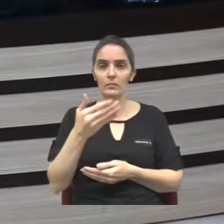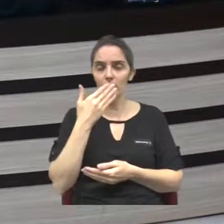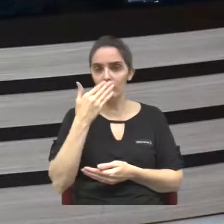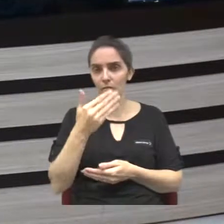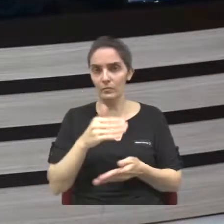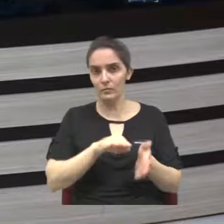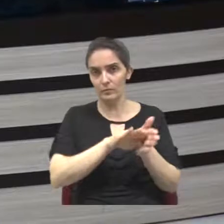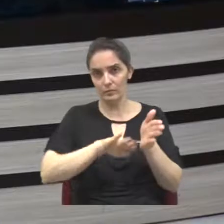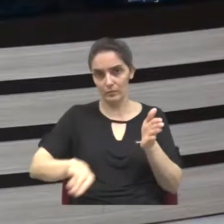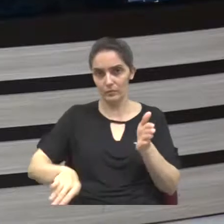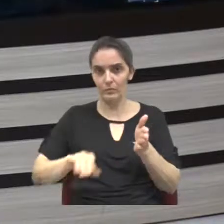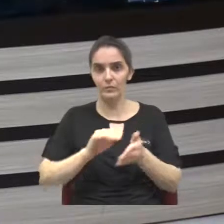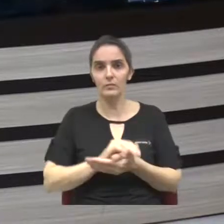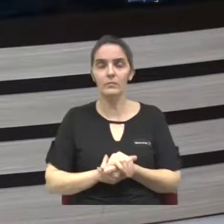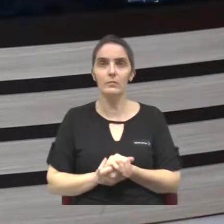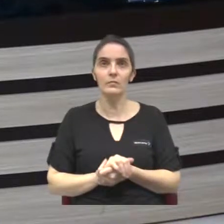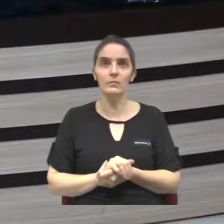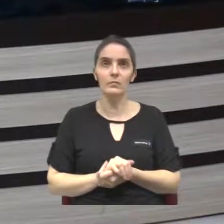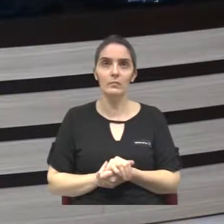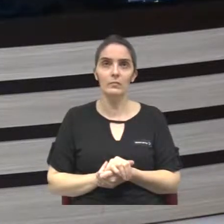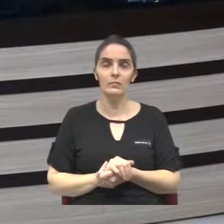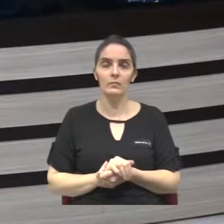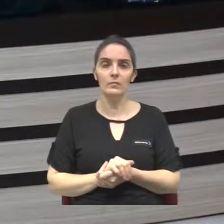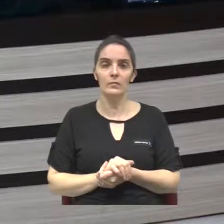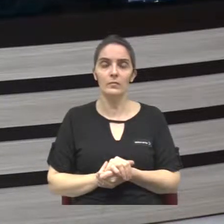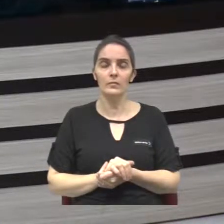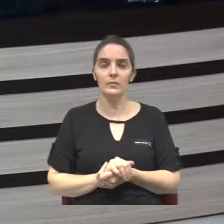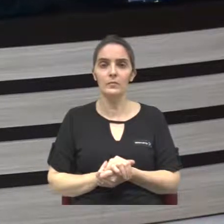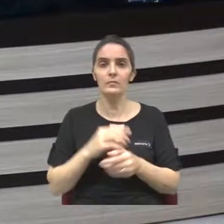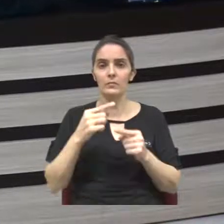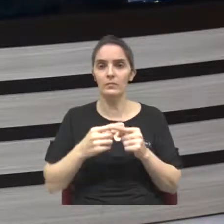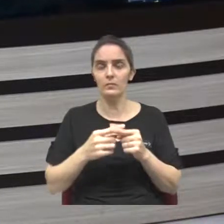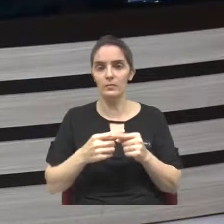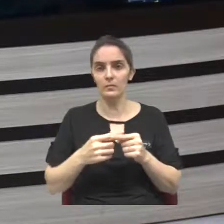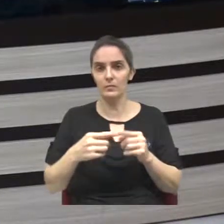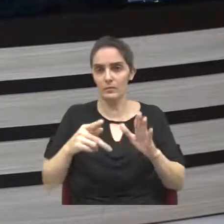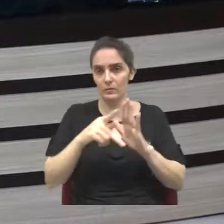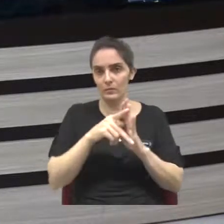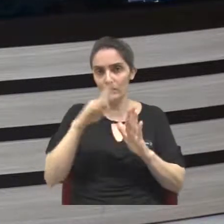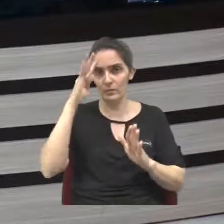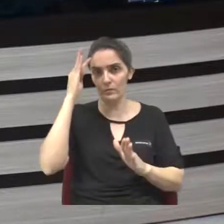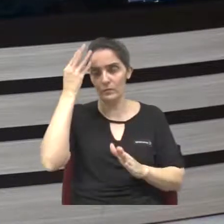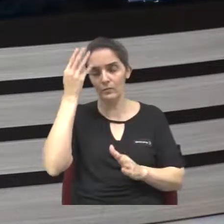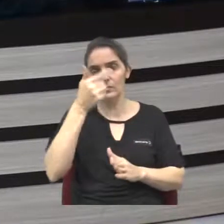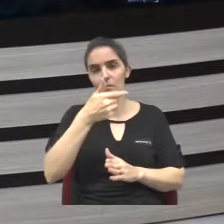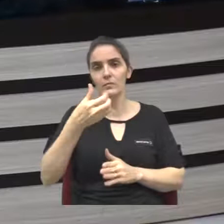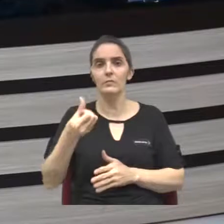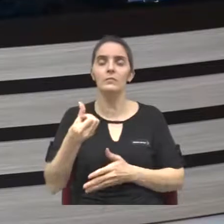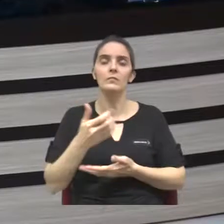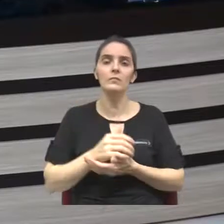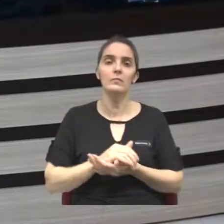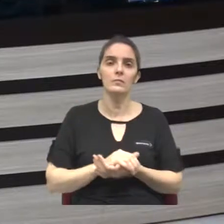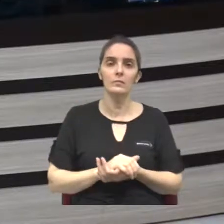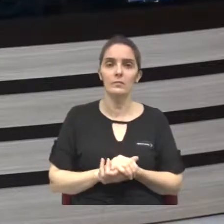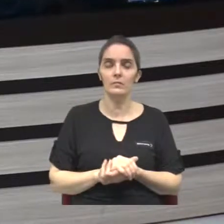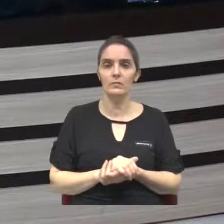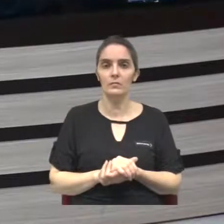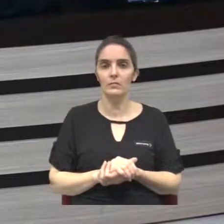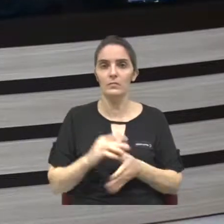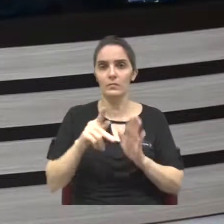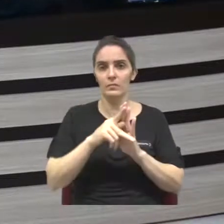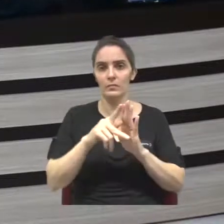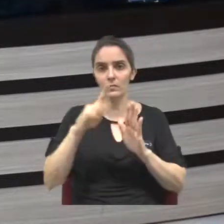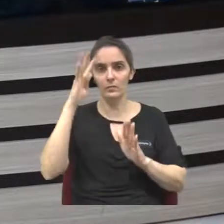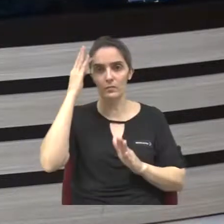aqui, em razão do projeto de resolução 26. Projeto de resolução 26,